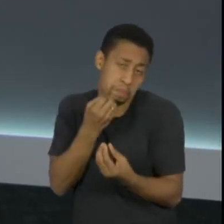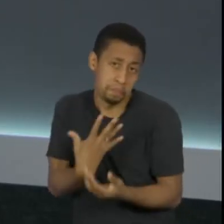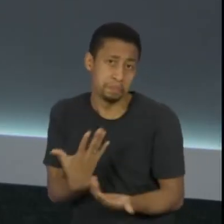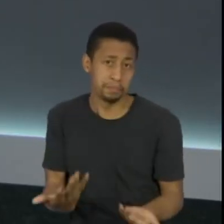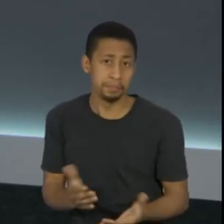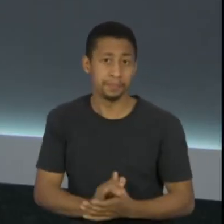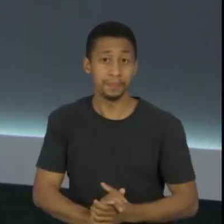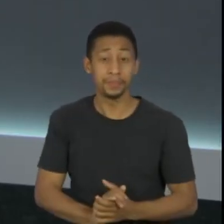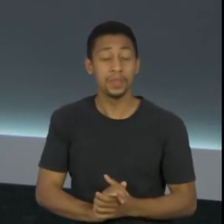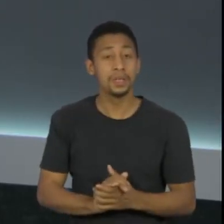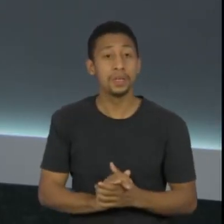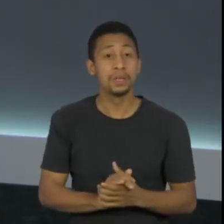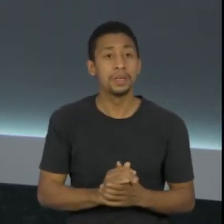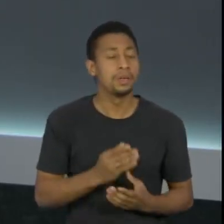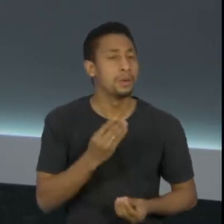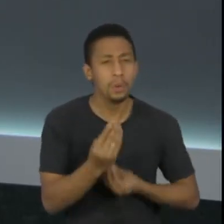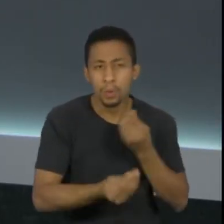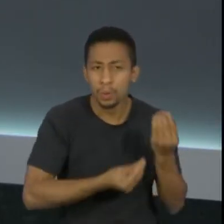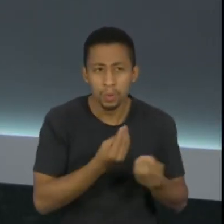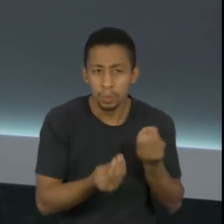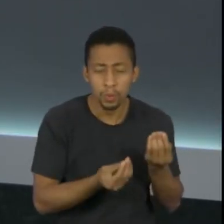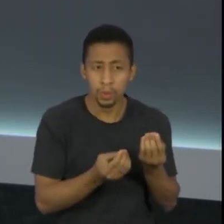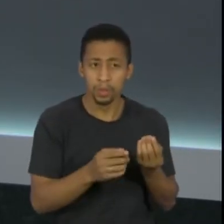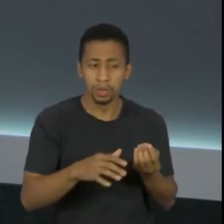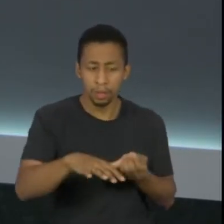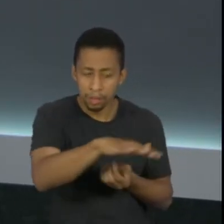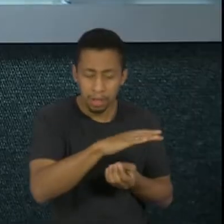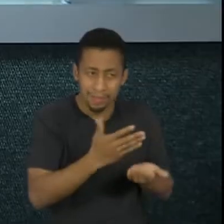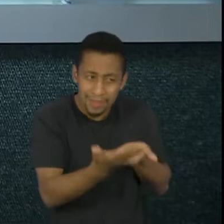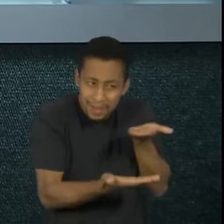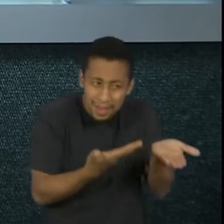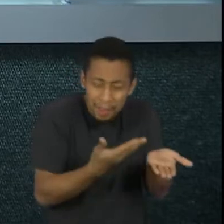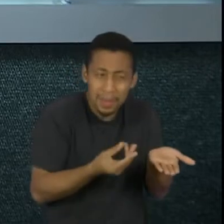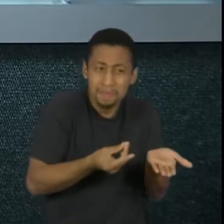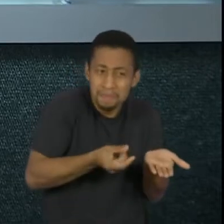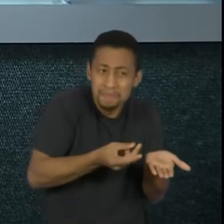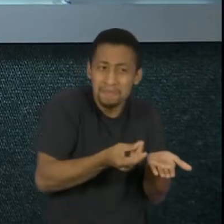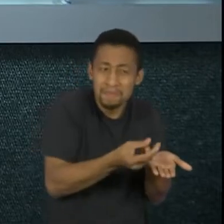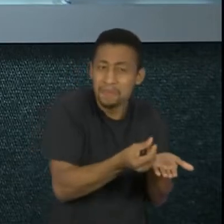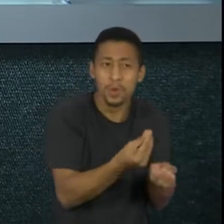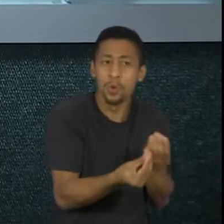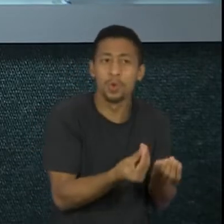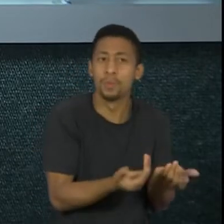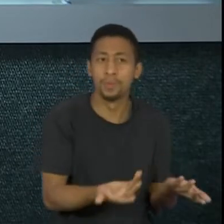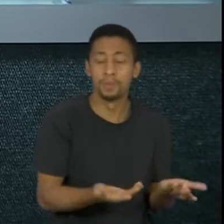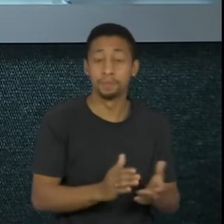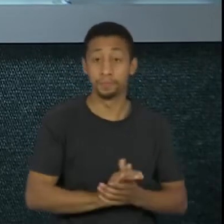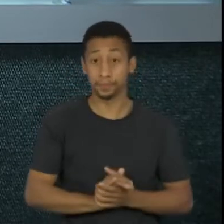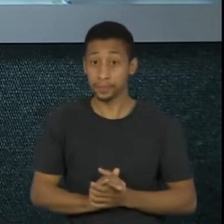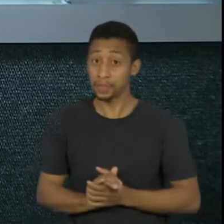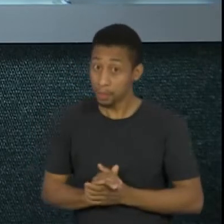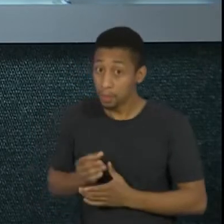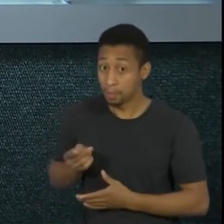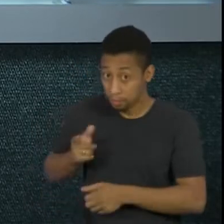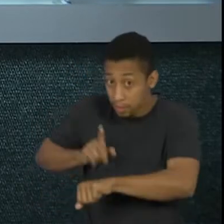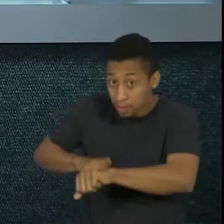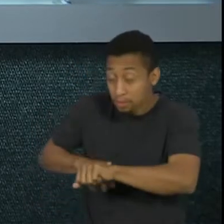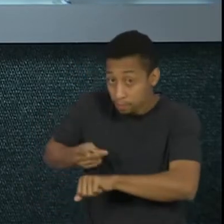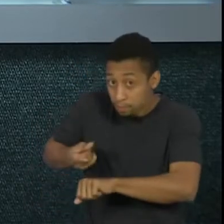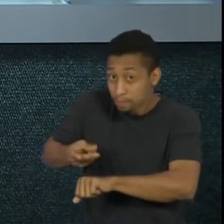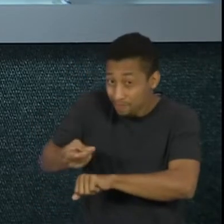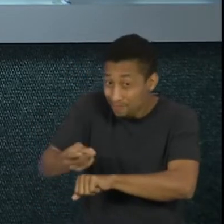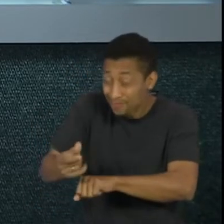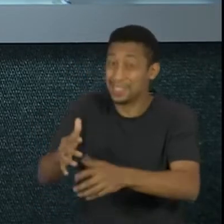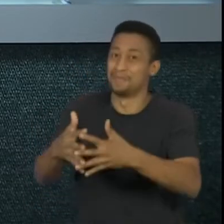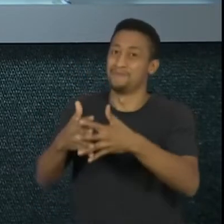pode afetar esse tratamento a longo prazo? Então, a longo prazo é o mais complicado, né?